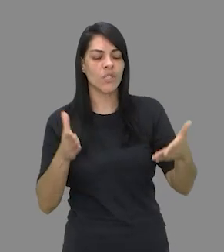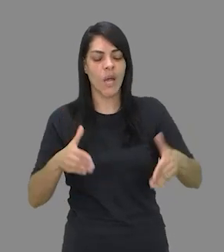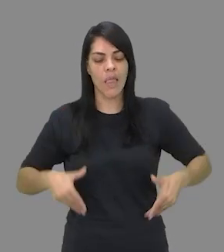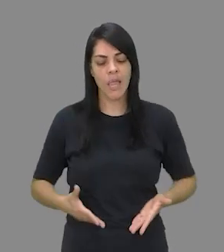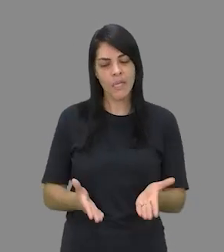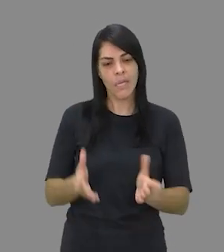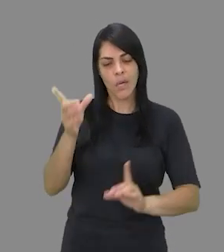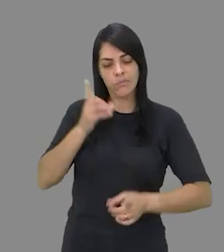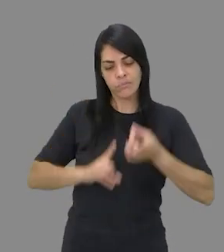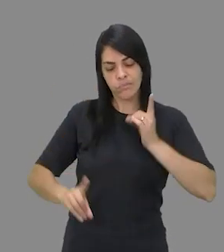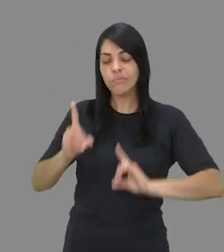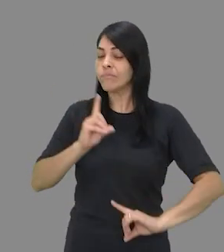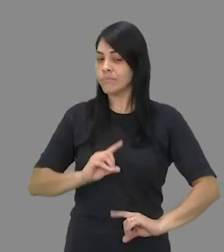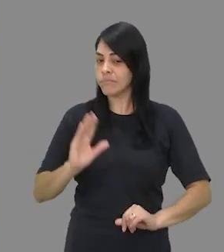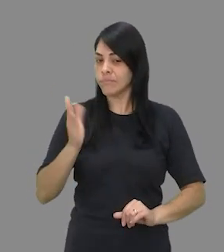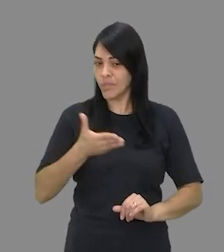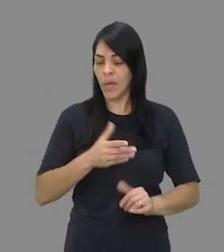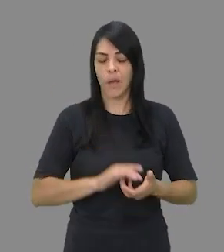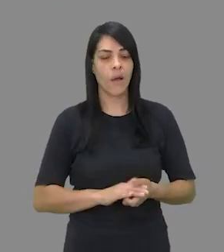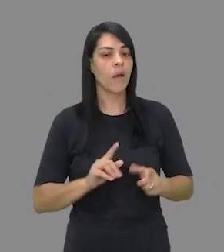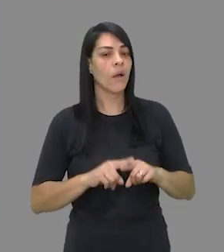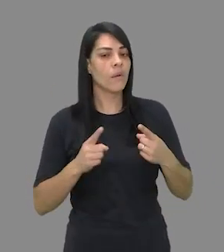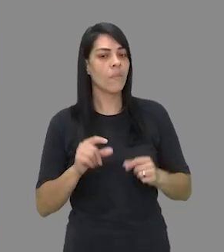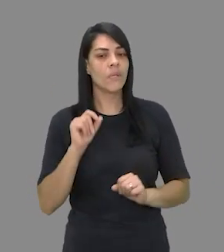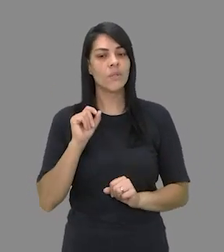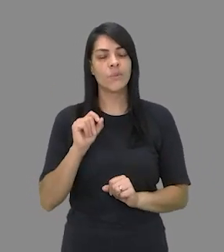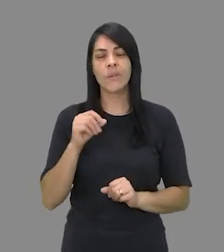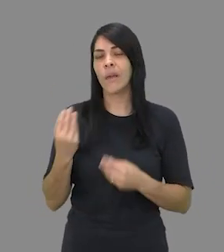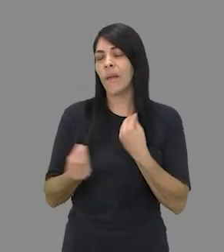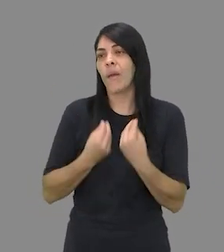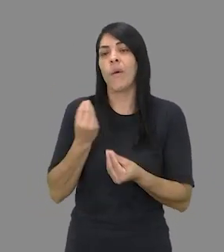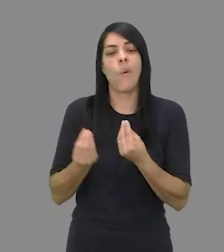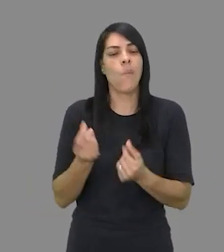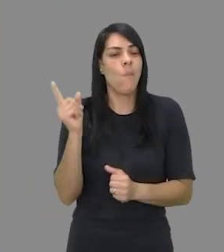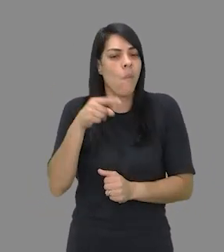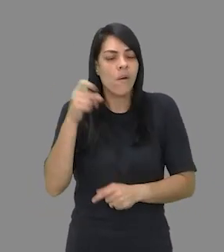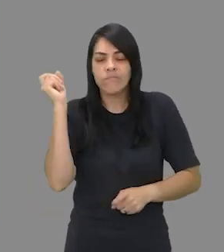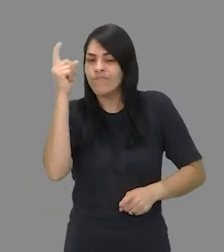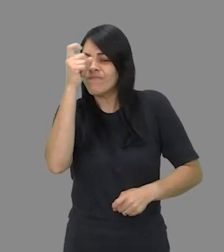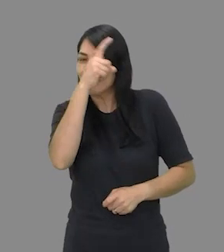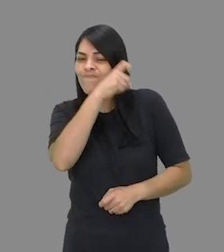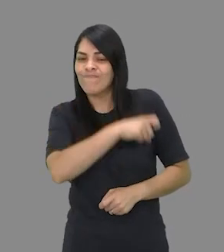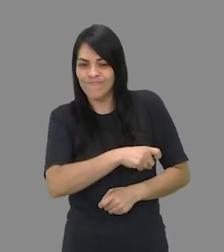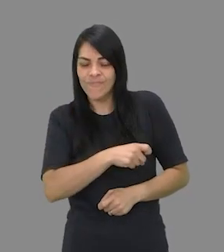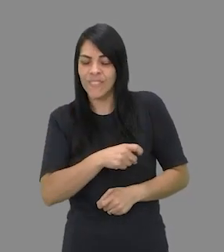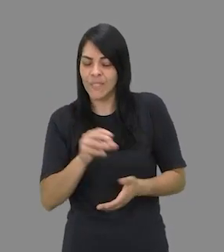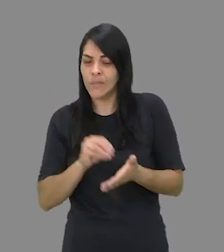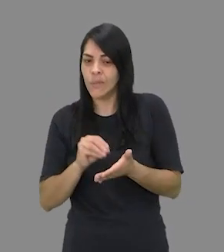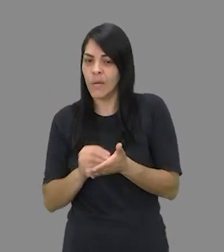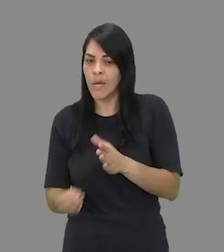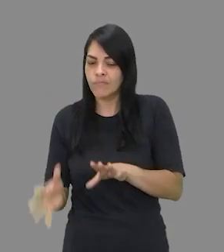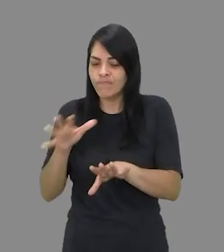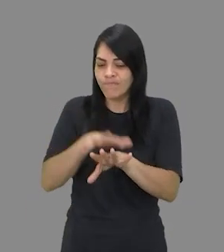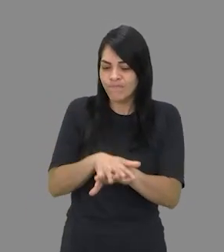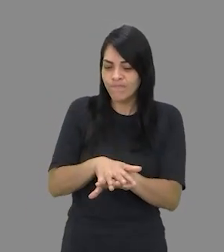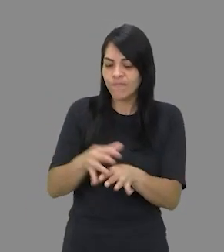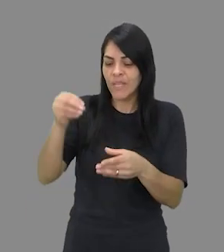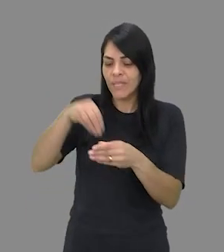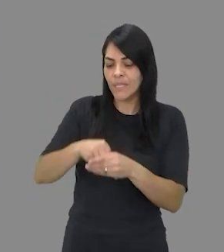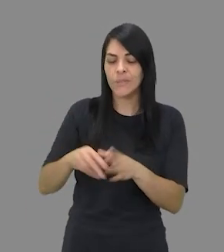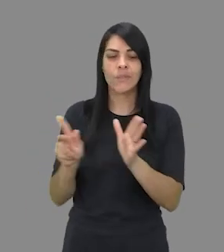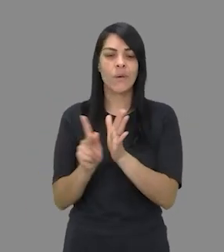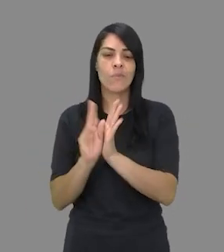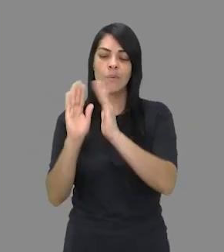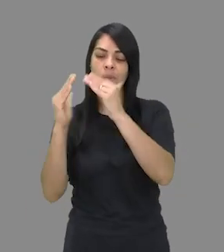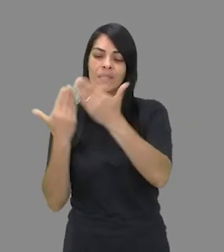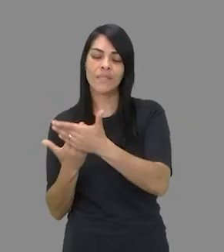com uma determinada deficiência, o quão é difícil ser inserido no contexto escolar, o quanto é